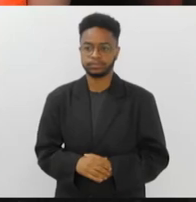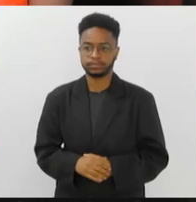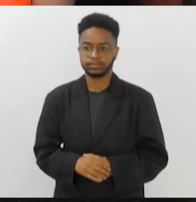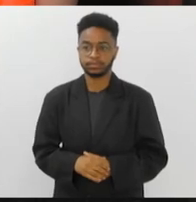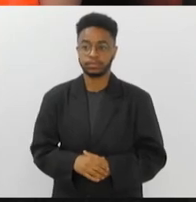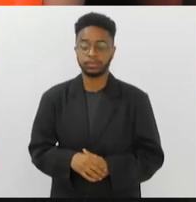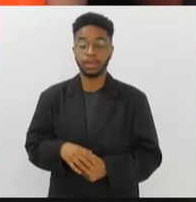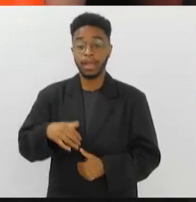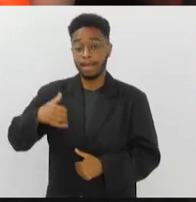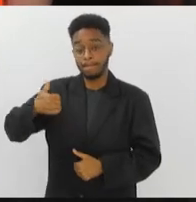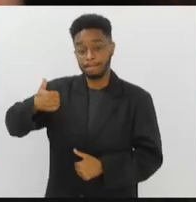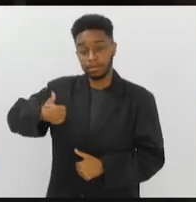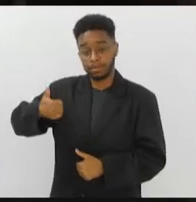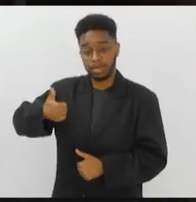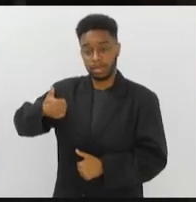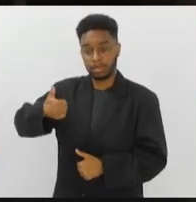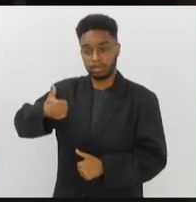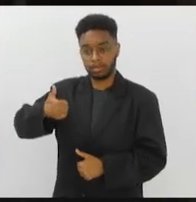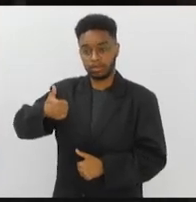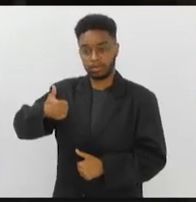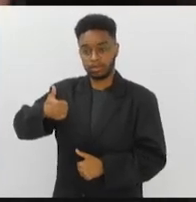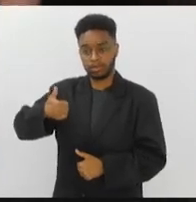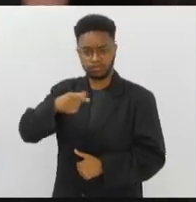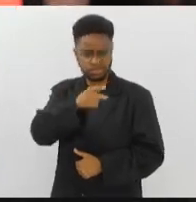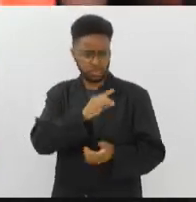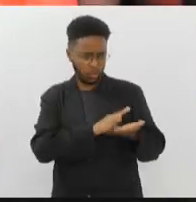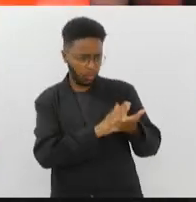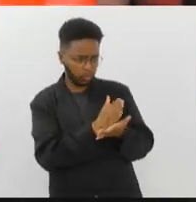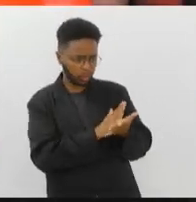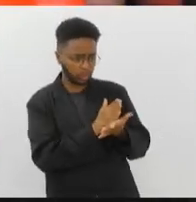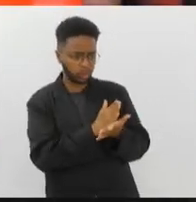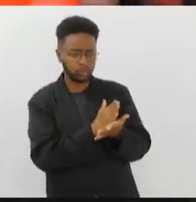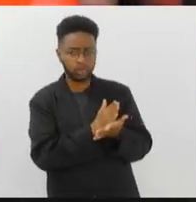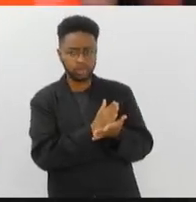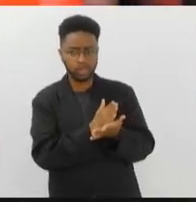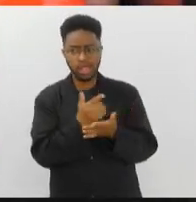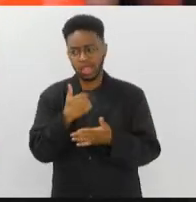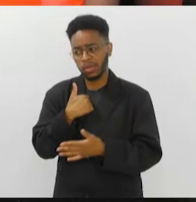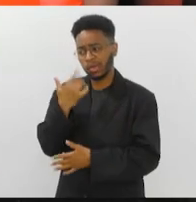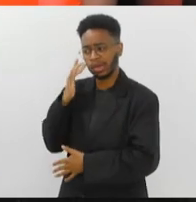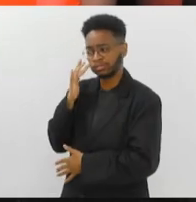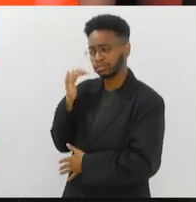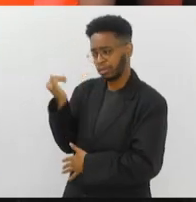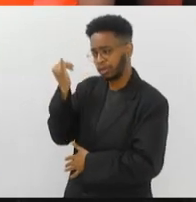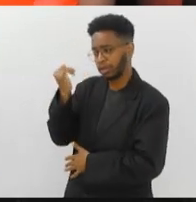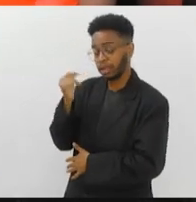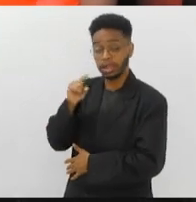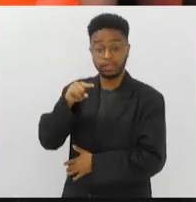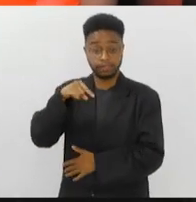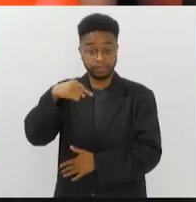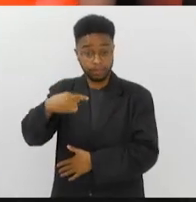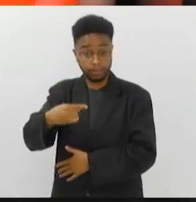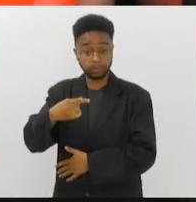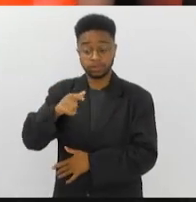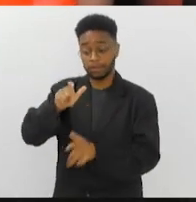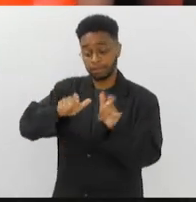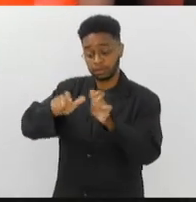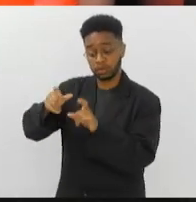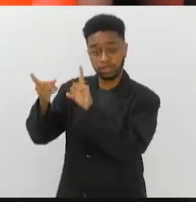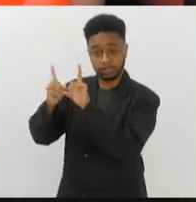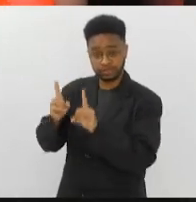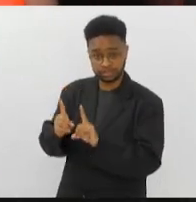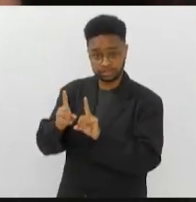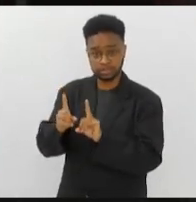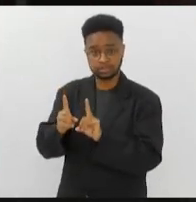Primeiro levaram os negros. Você se incomodou? Eu me importei com isso. Depois levaram as pessoas com